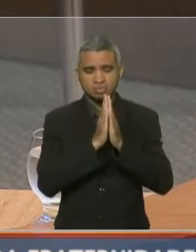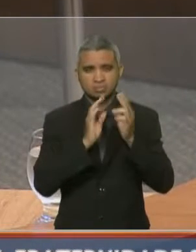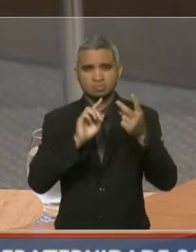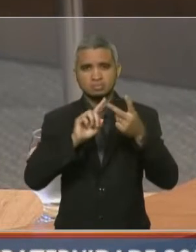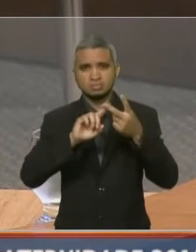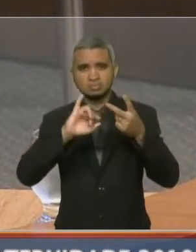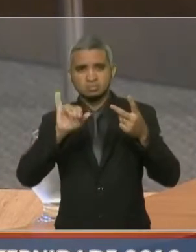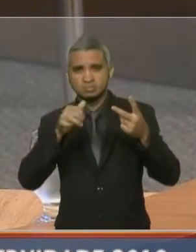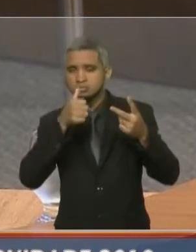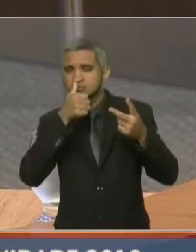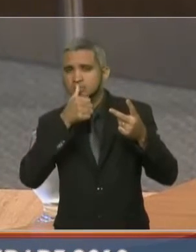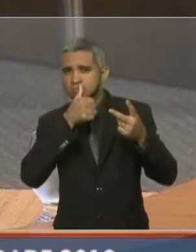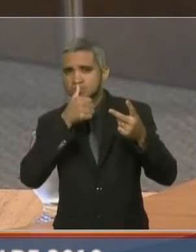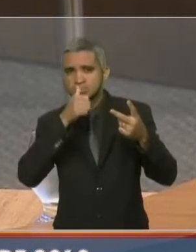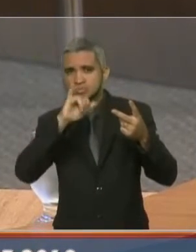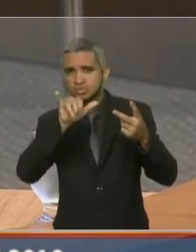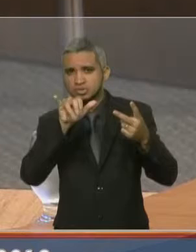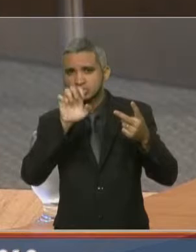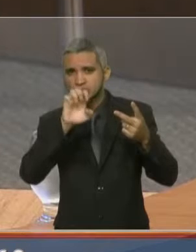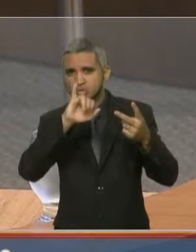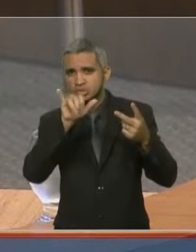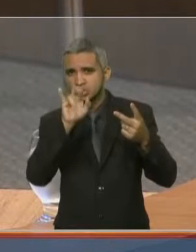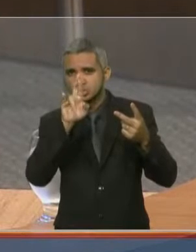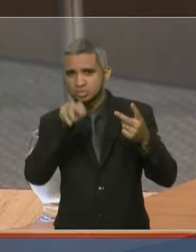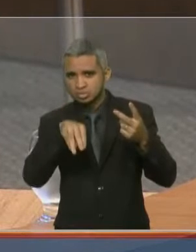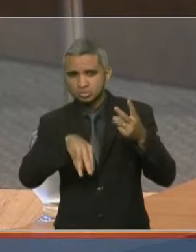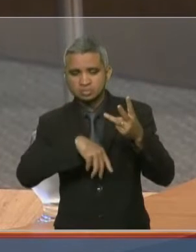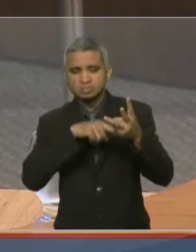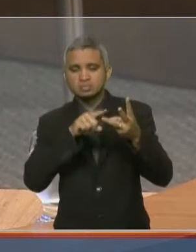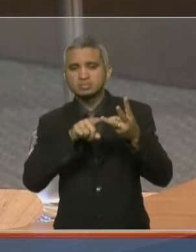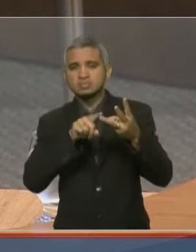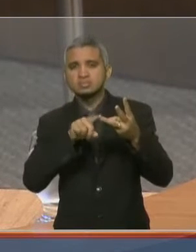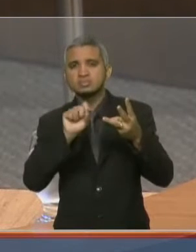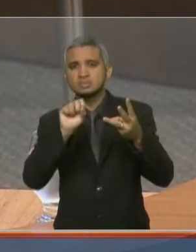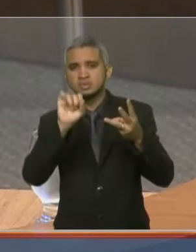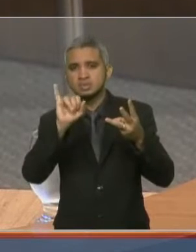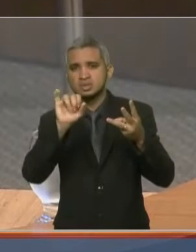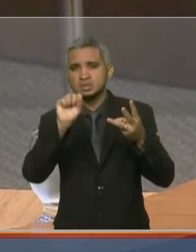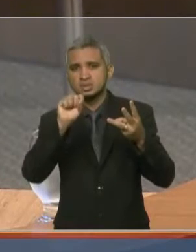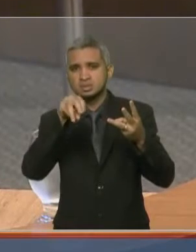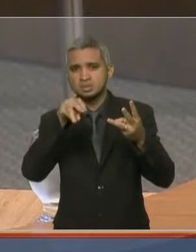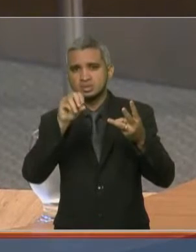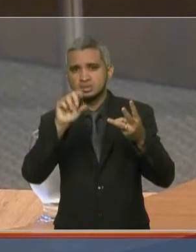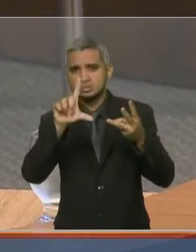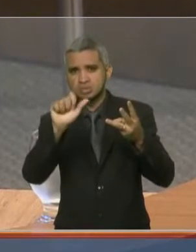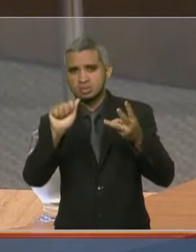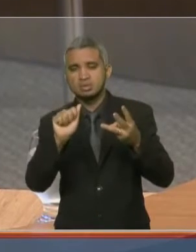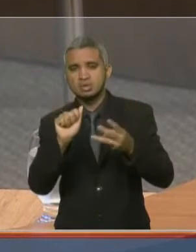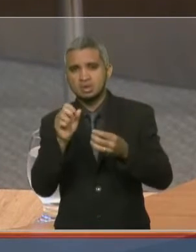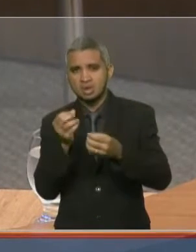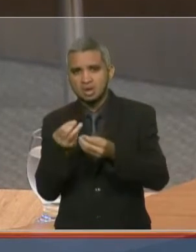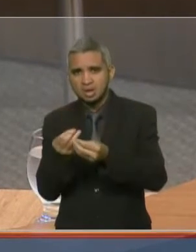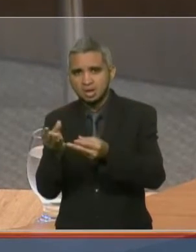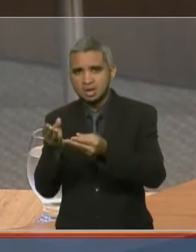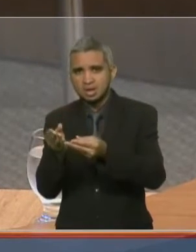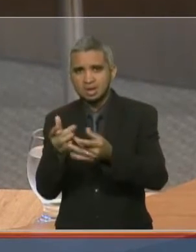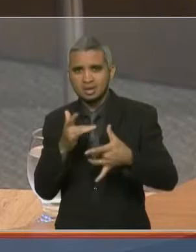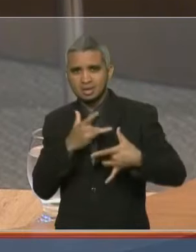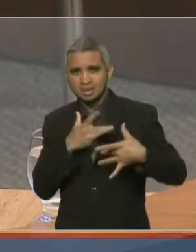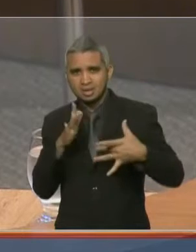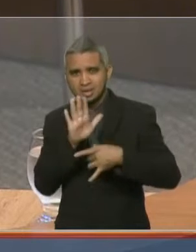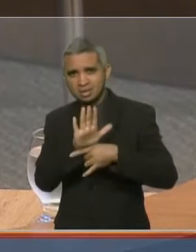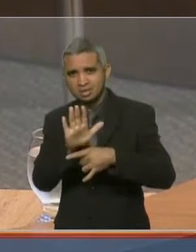esmola. Também somos convocados, pela Igreja a